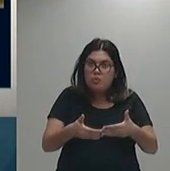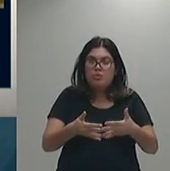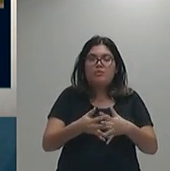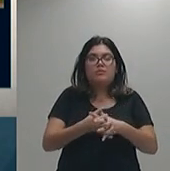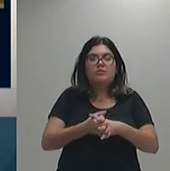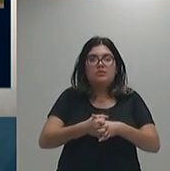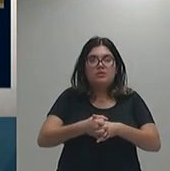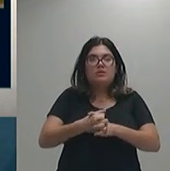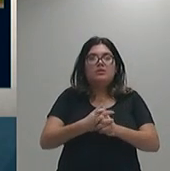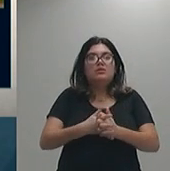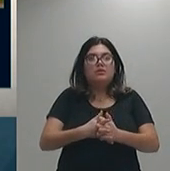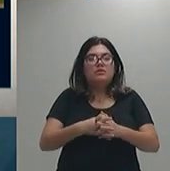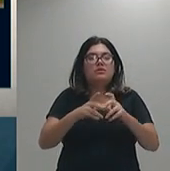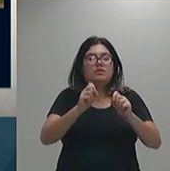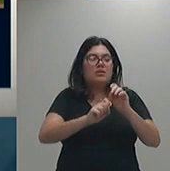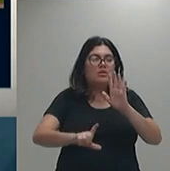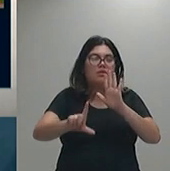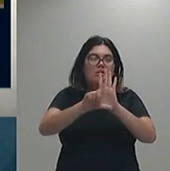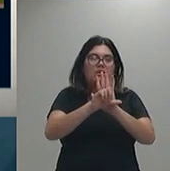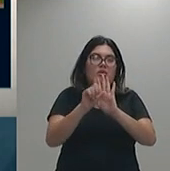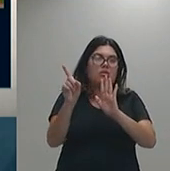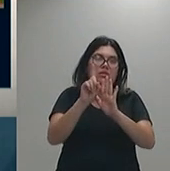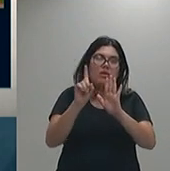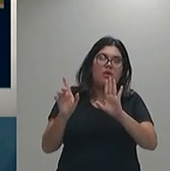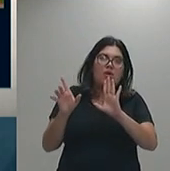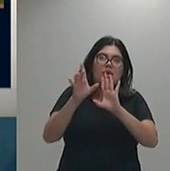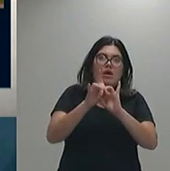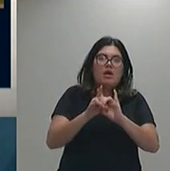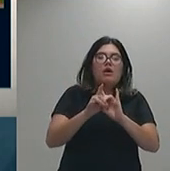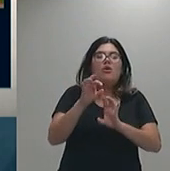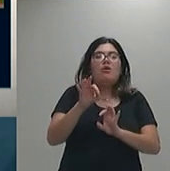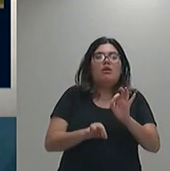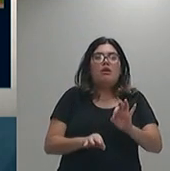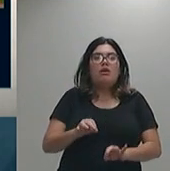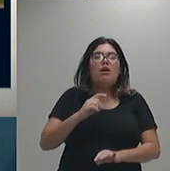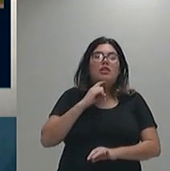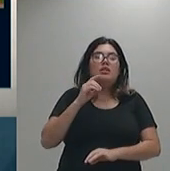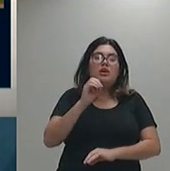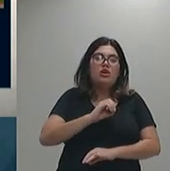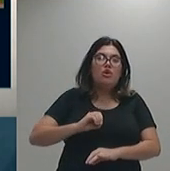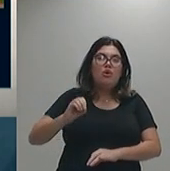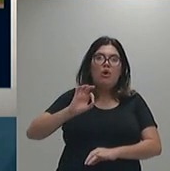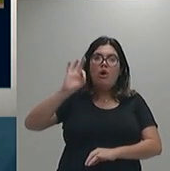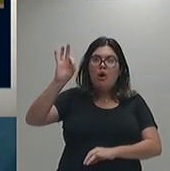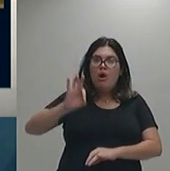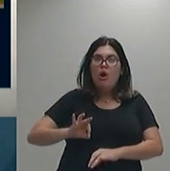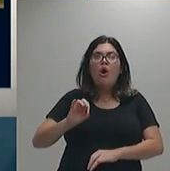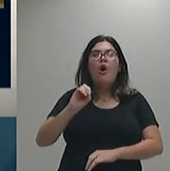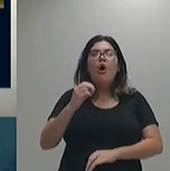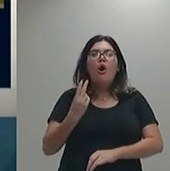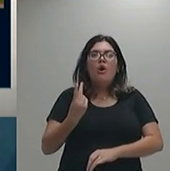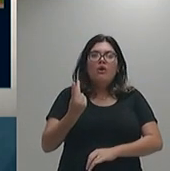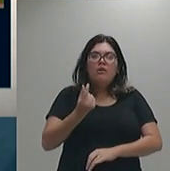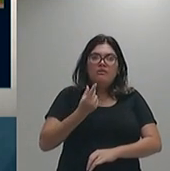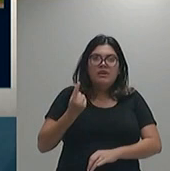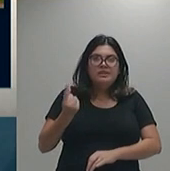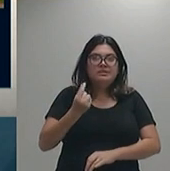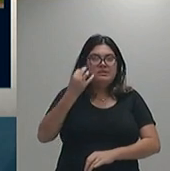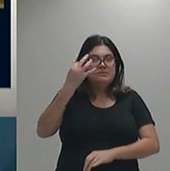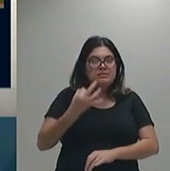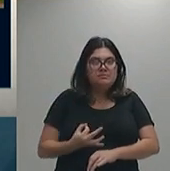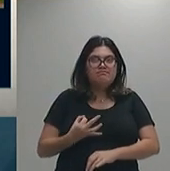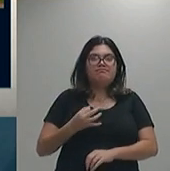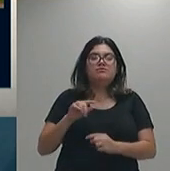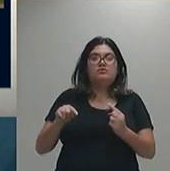a legislação não vincula o julgador a nenhum percentual ou valor certo razão pela qual